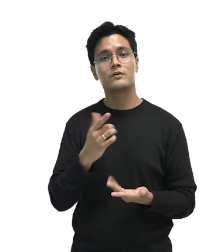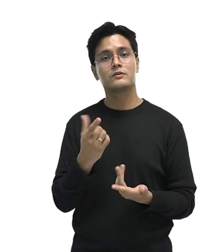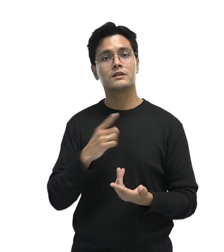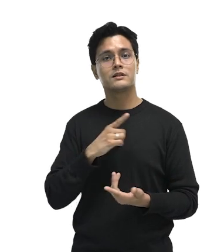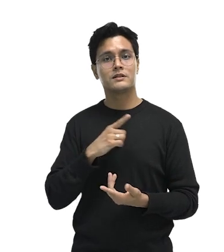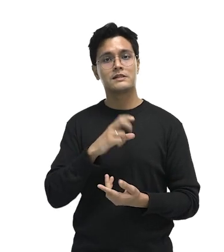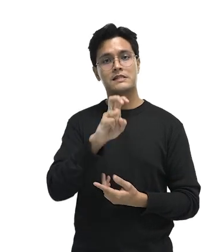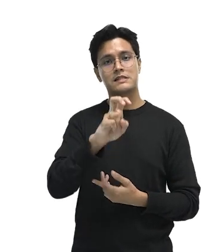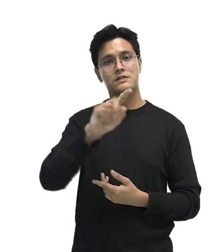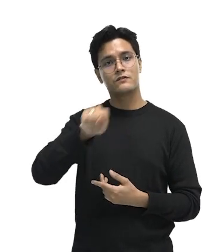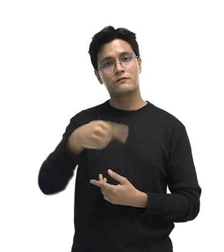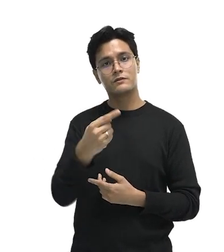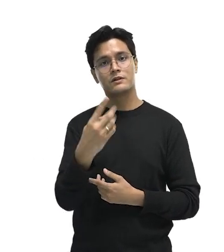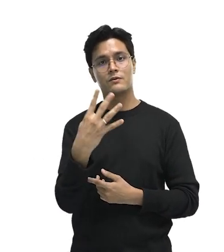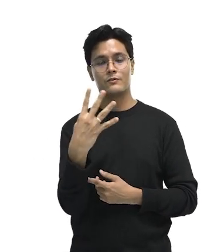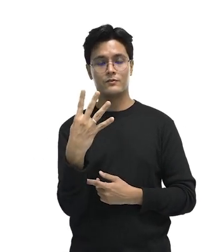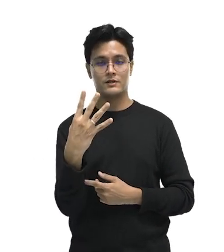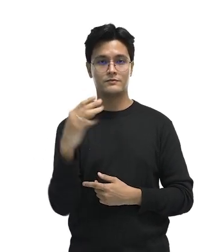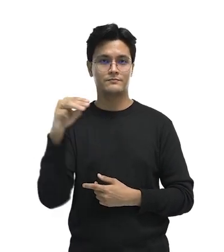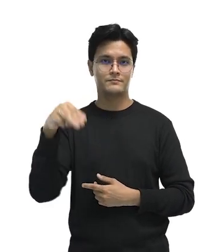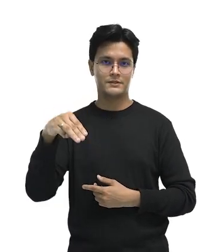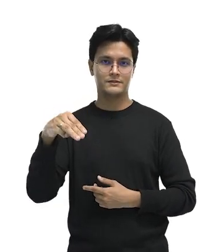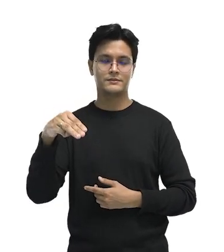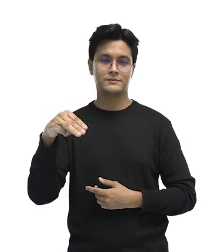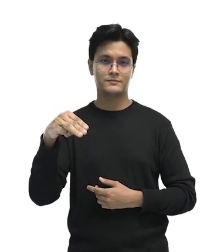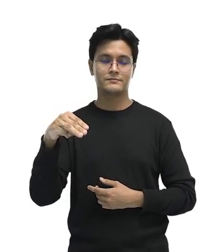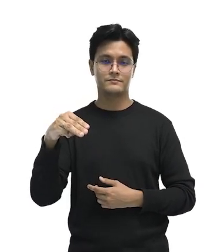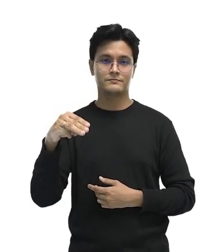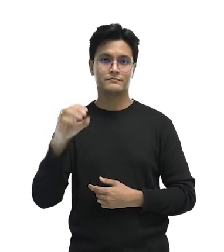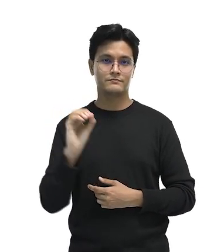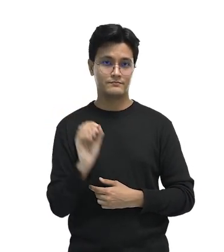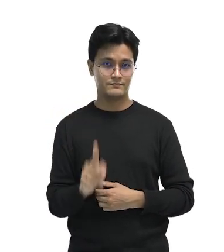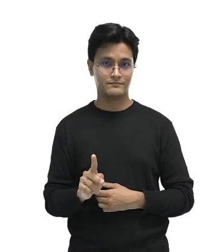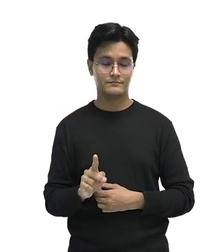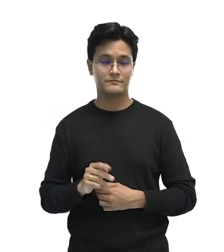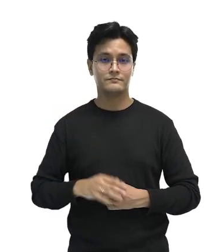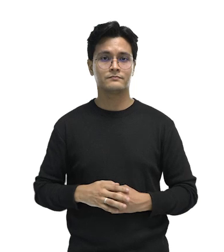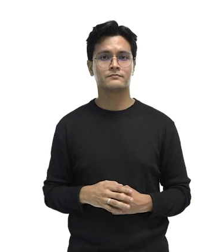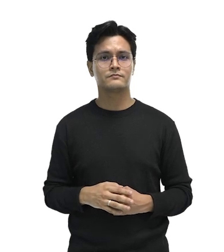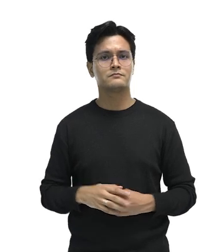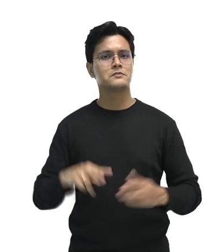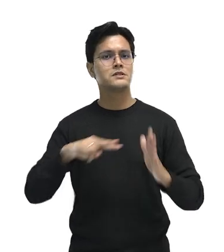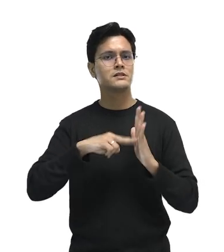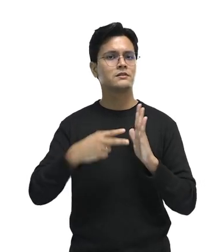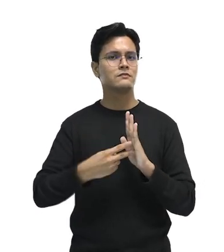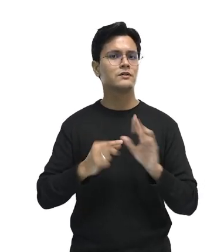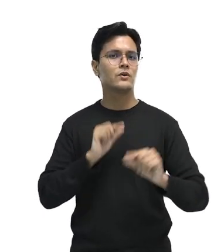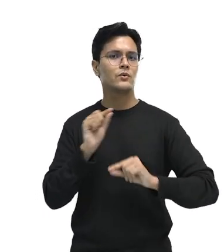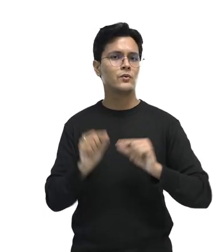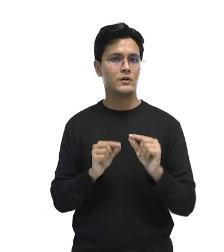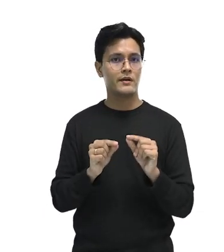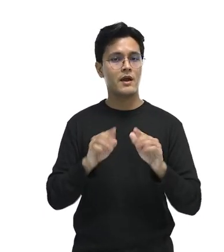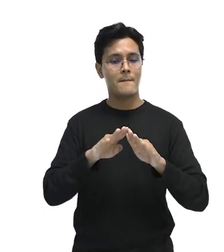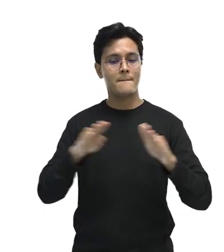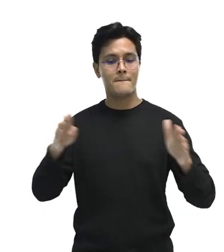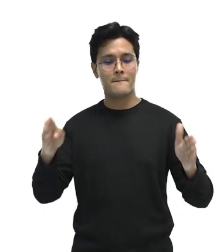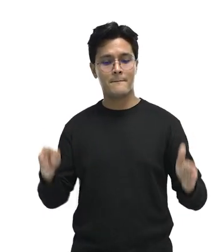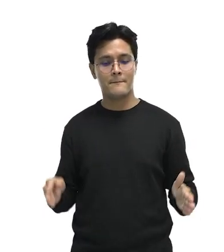teremos 5,4 metros, ok? Ou seja, o comprimento da